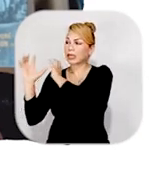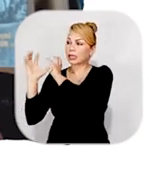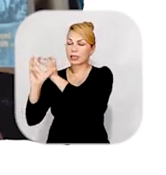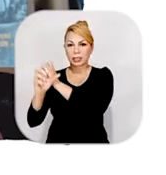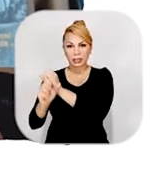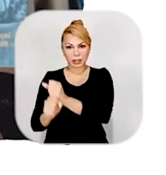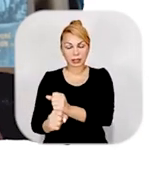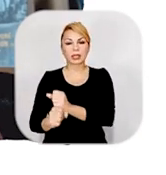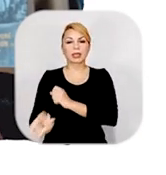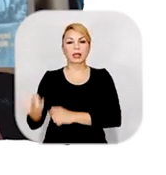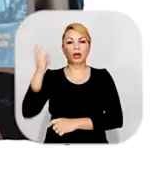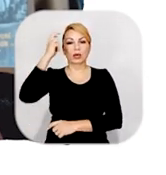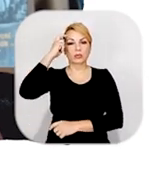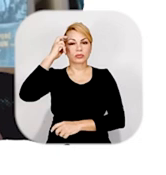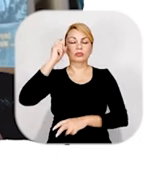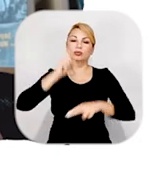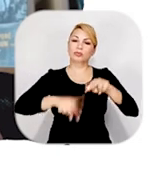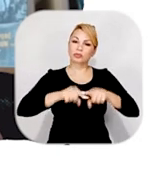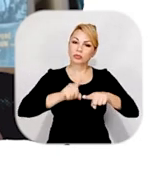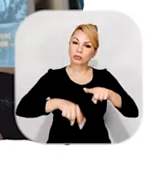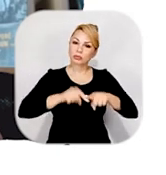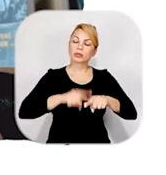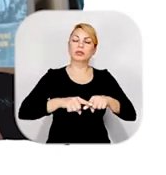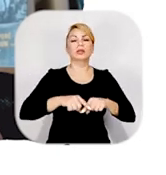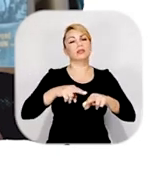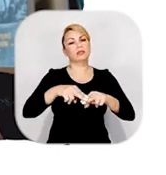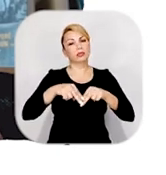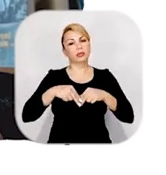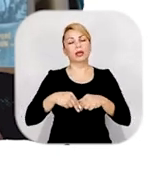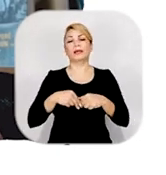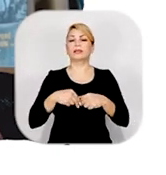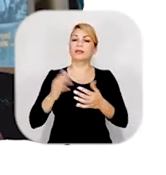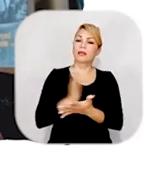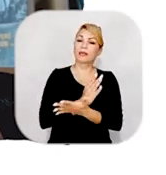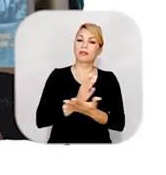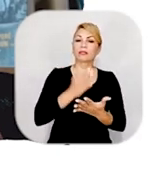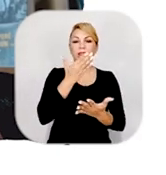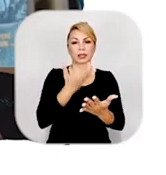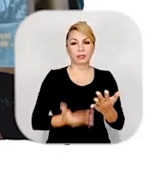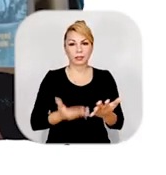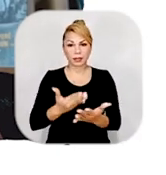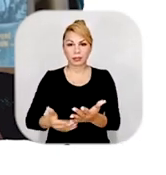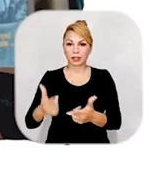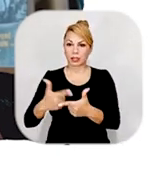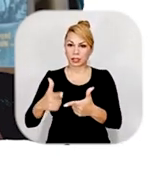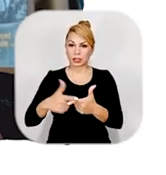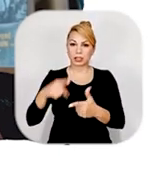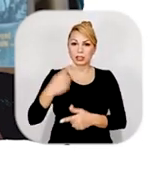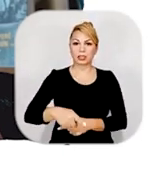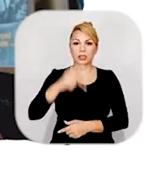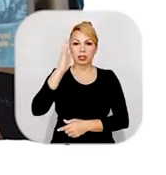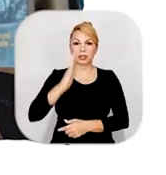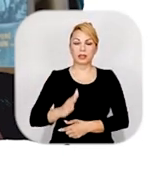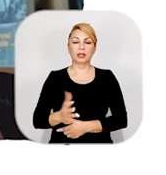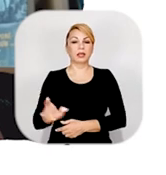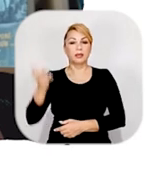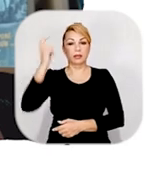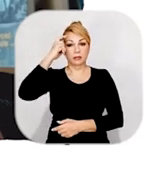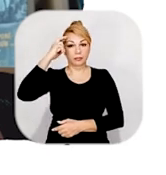da cultura material deles, que devido às adversidades foram perdidas, né? Eu digo adversidades aqui no Brasil mesmo, né?